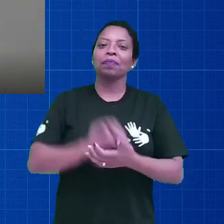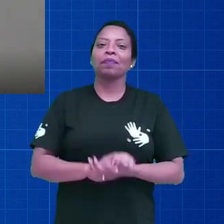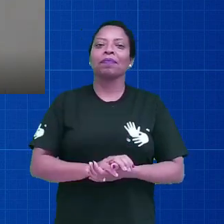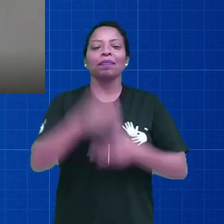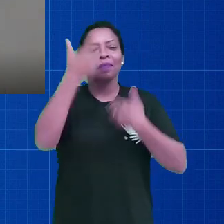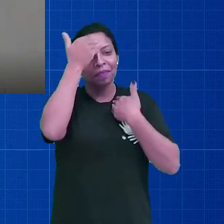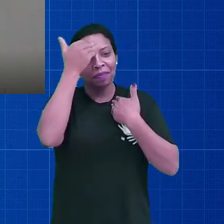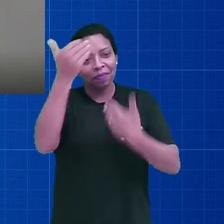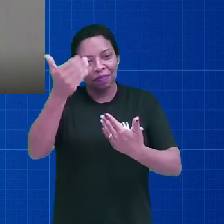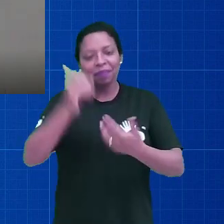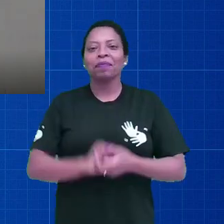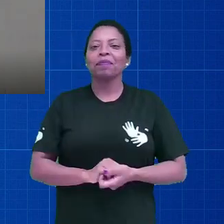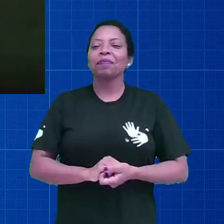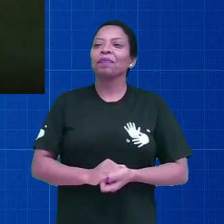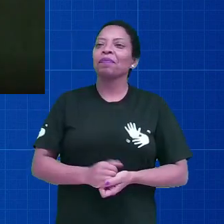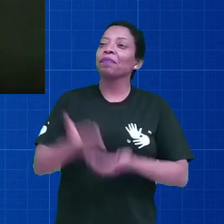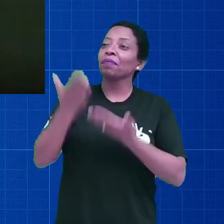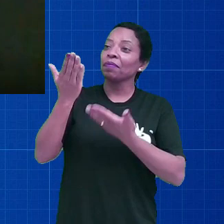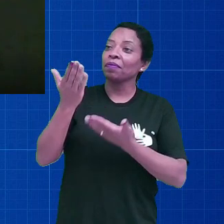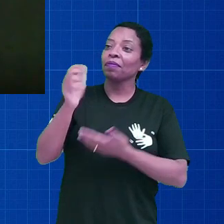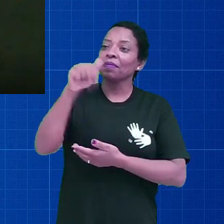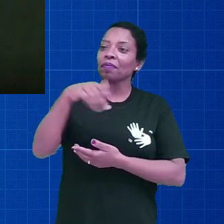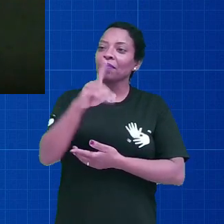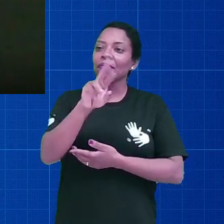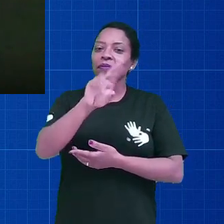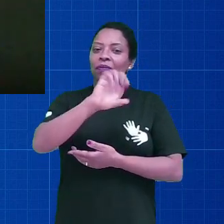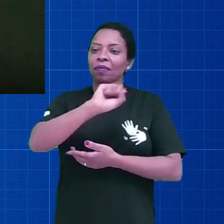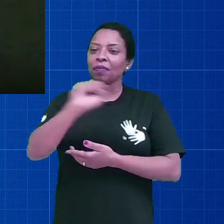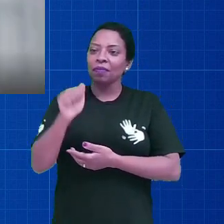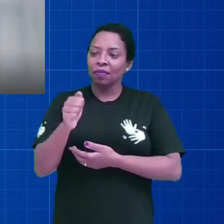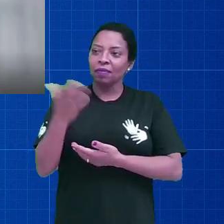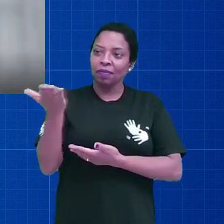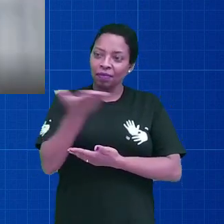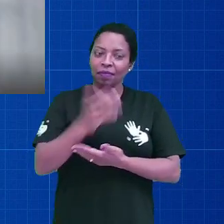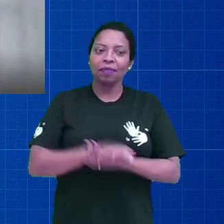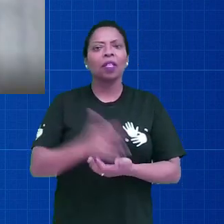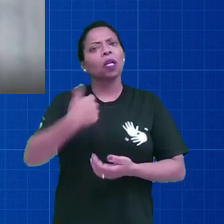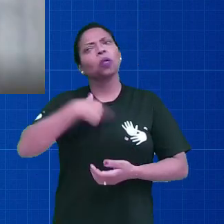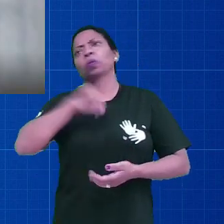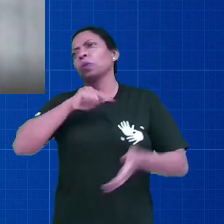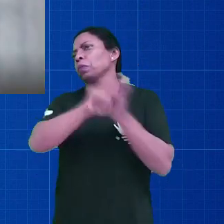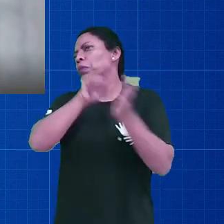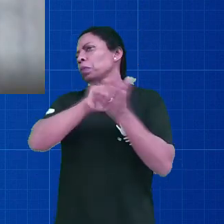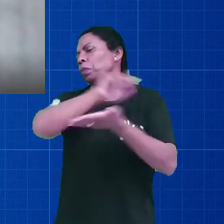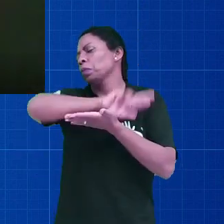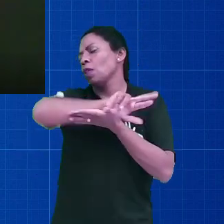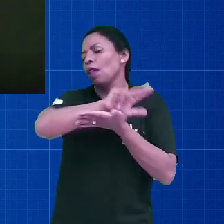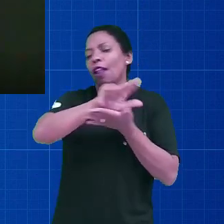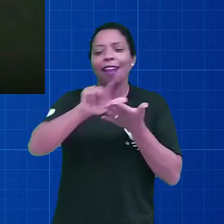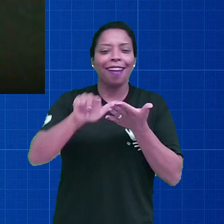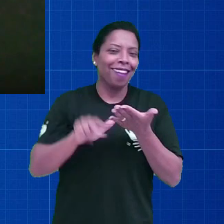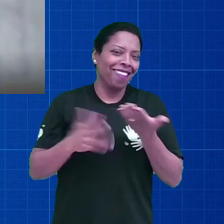Obrigada. Andressa, alguma perguntinha? Eu tenho várias.